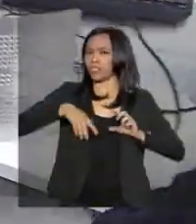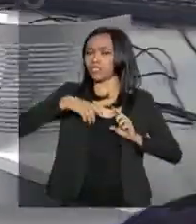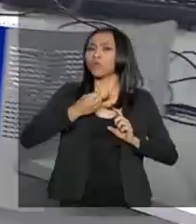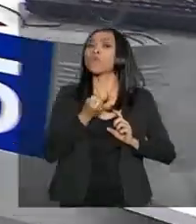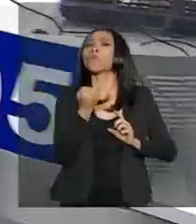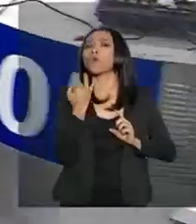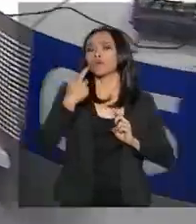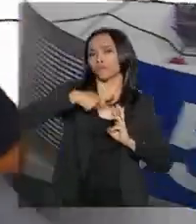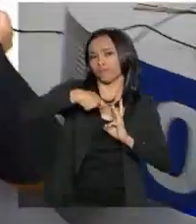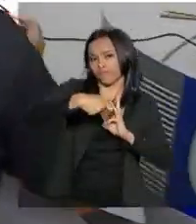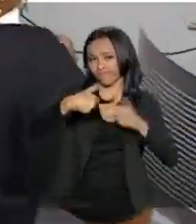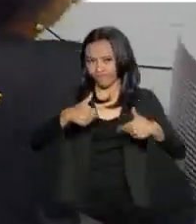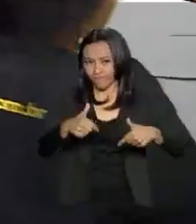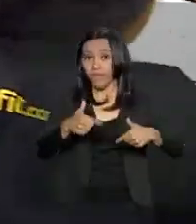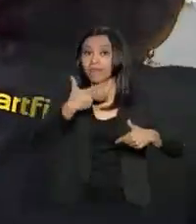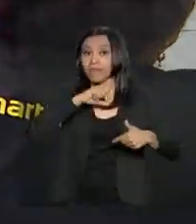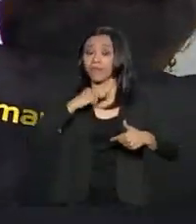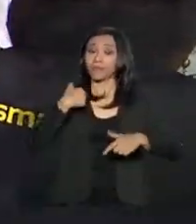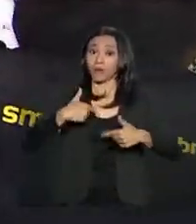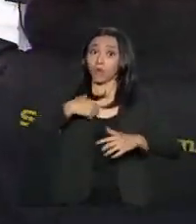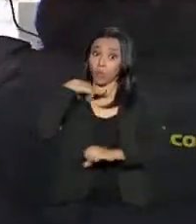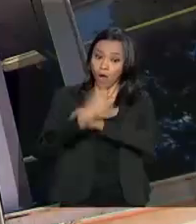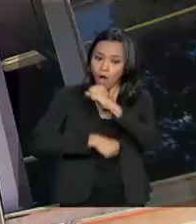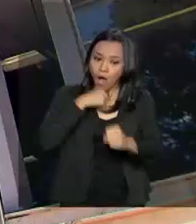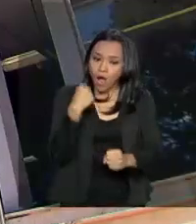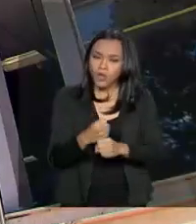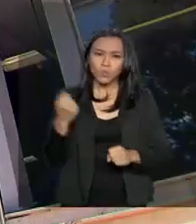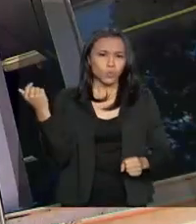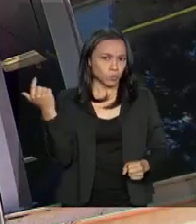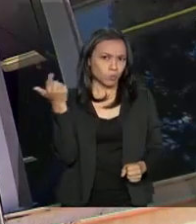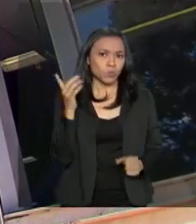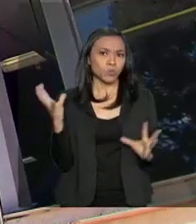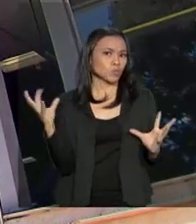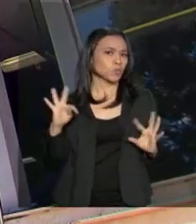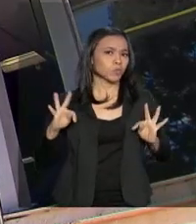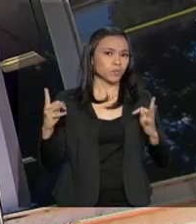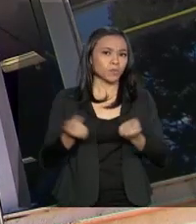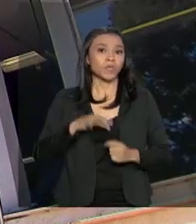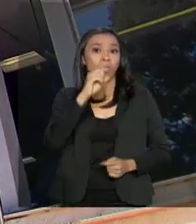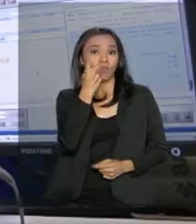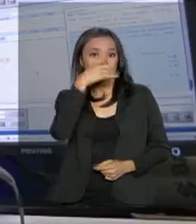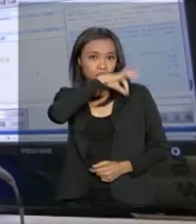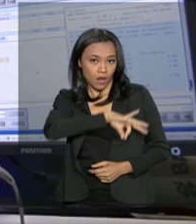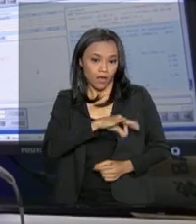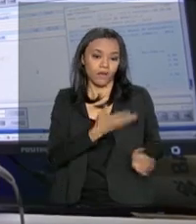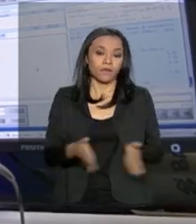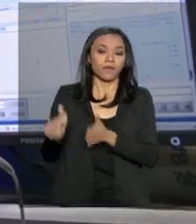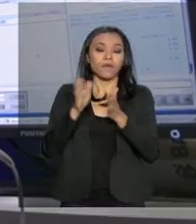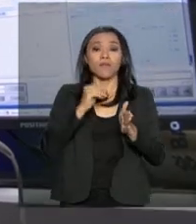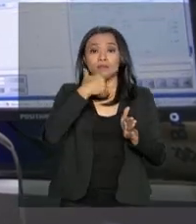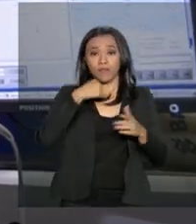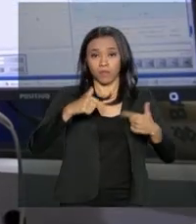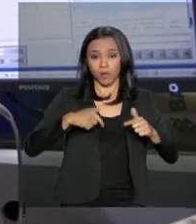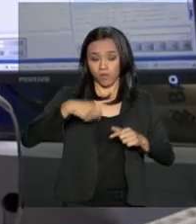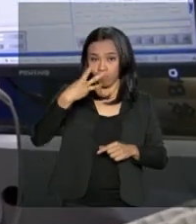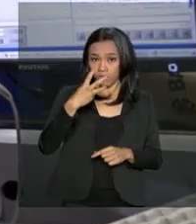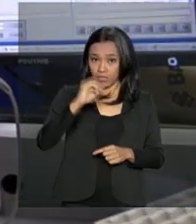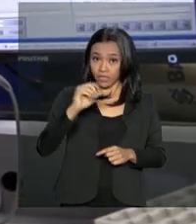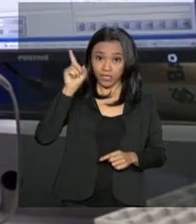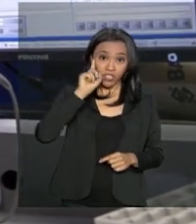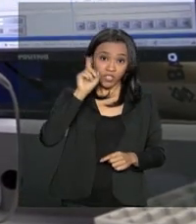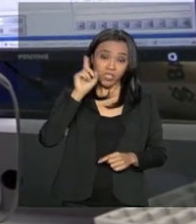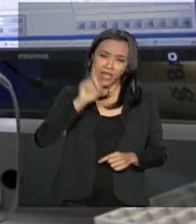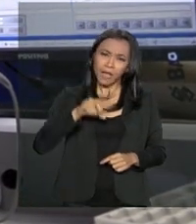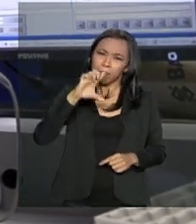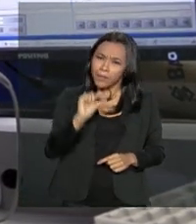quem trabalha o ano todo recebe o valor cheio o que equivale a um salário mínimo quem trabalhou por 30 dias recebe o valor mínimo que é